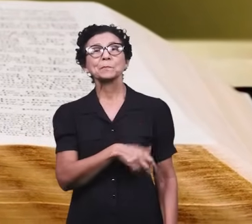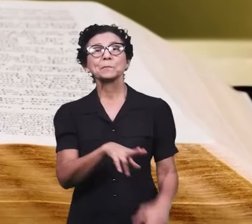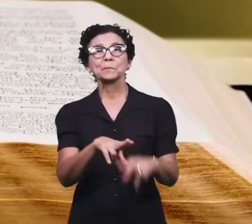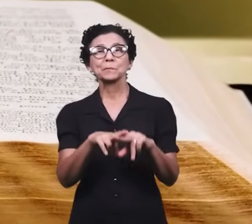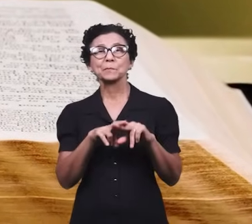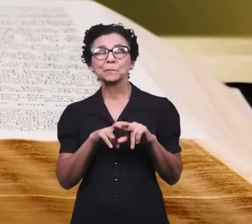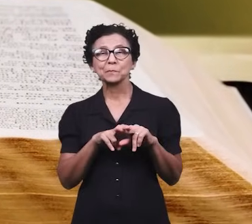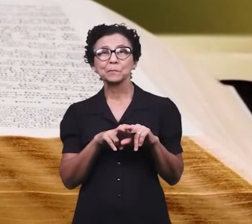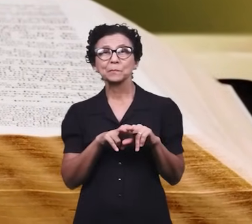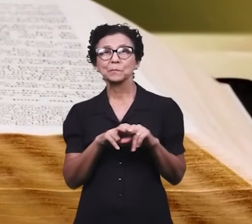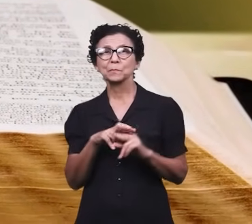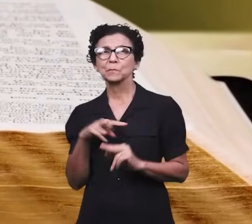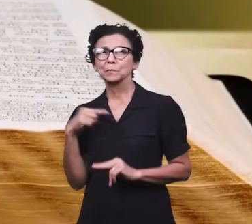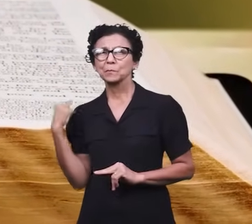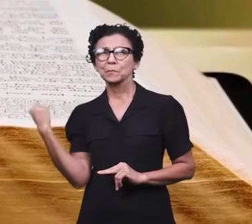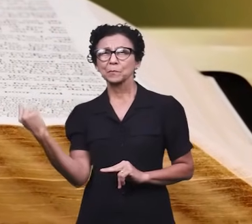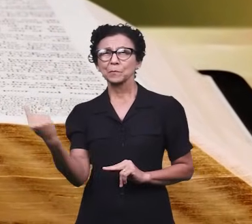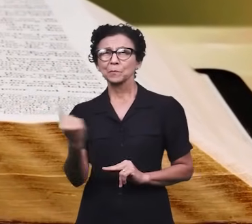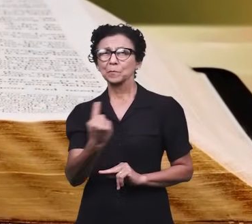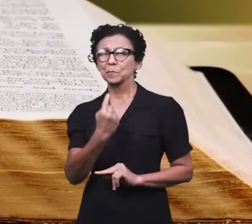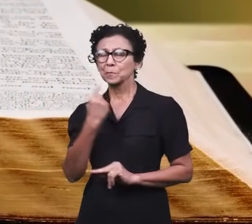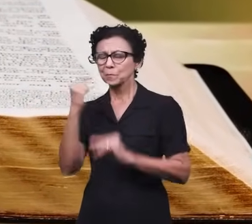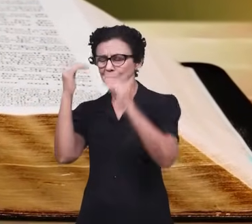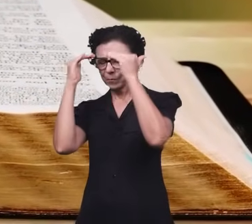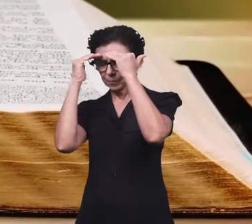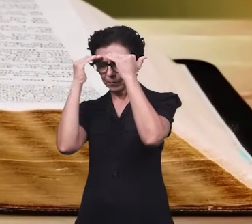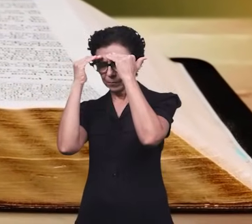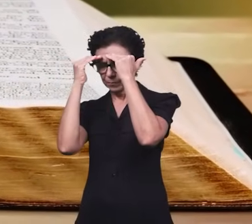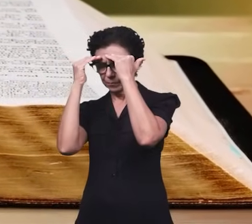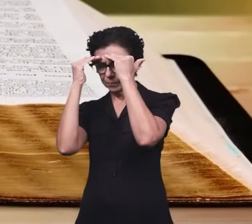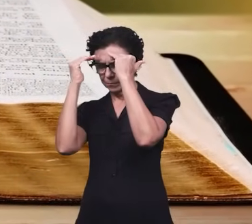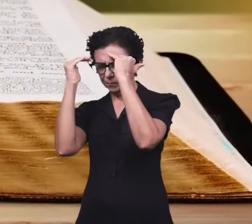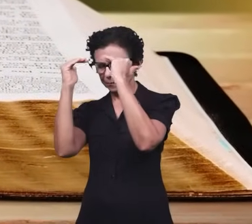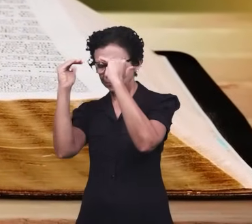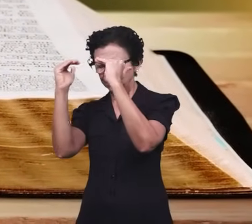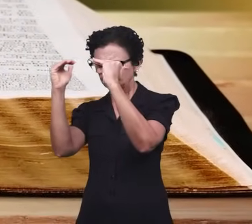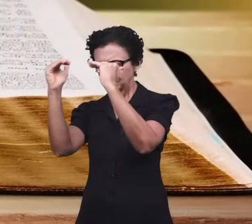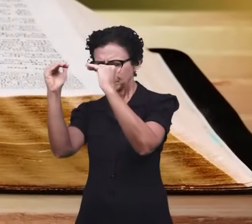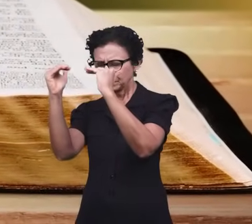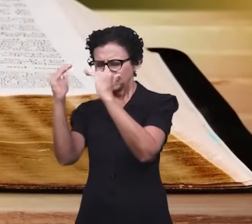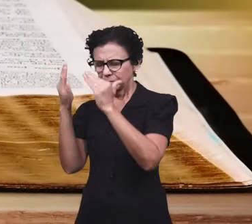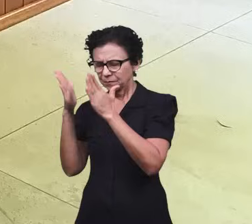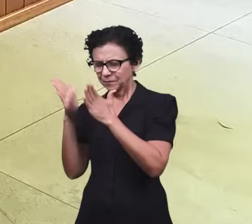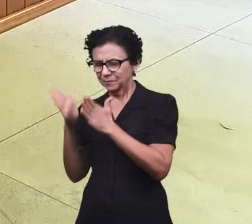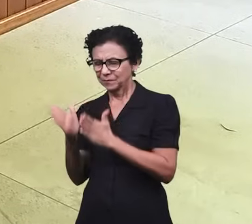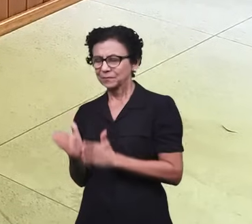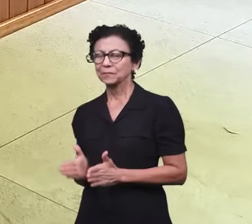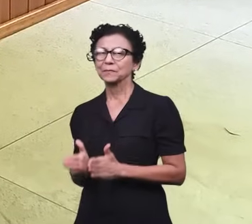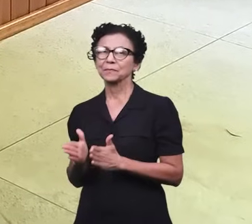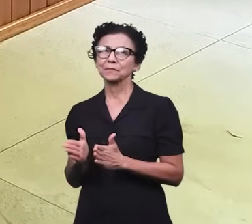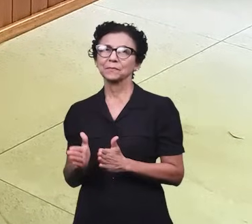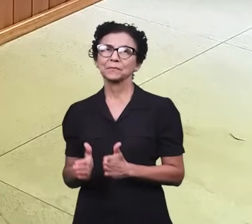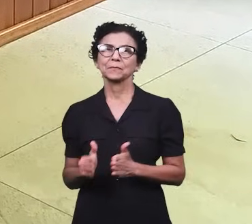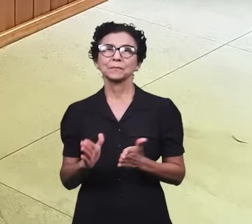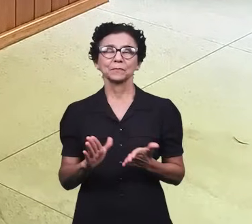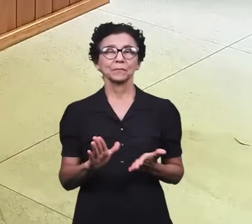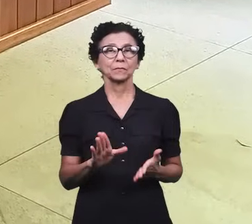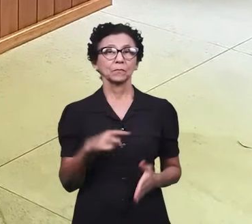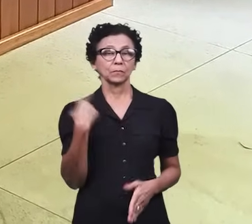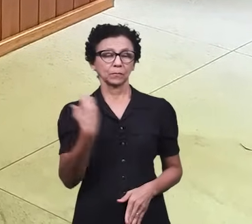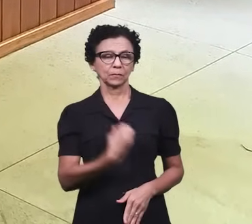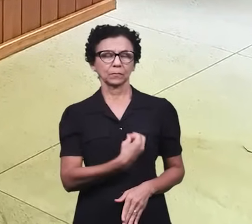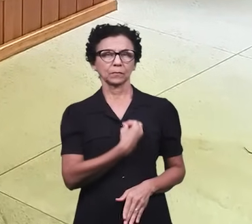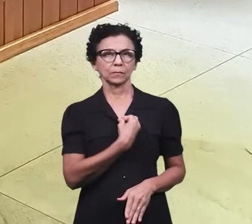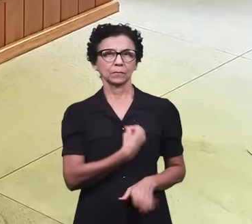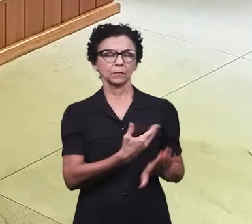corações, para que sejamos mais fiéis a Ti e